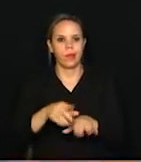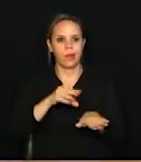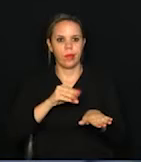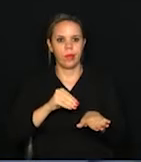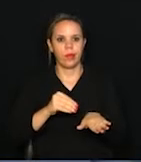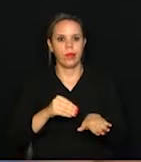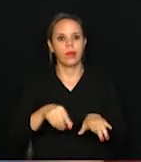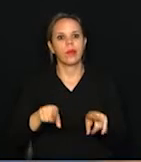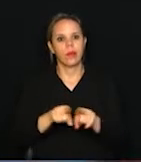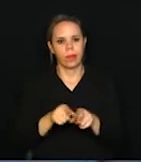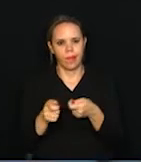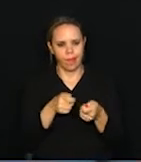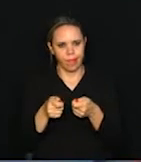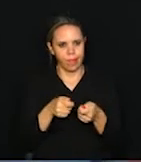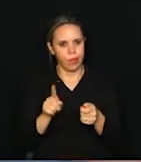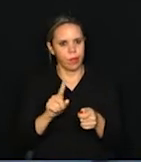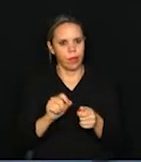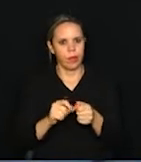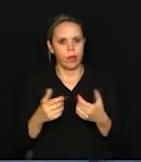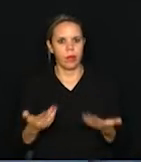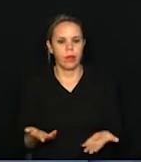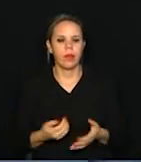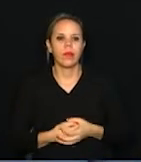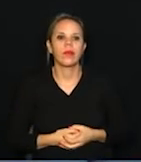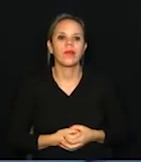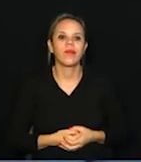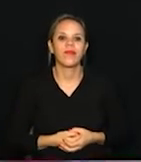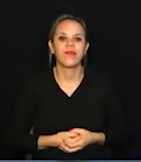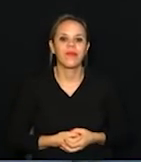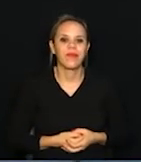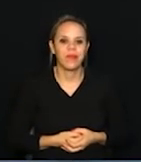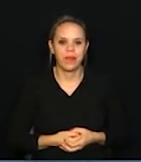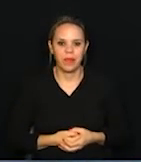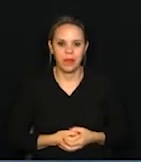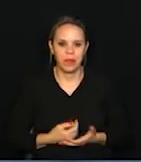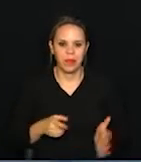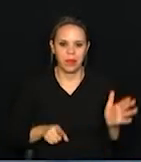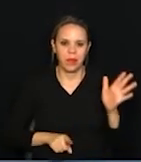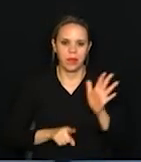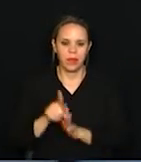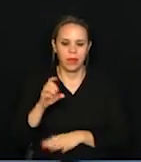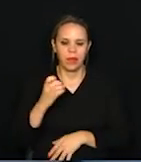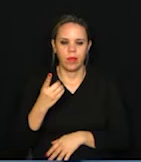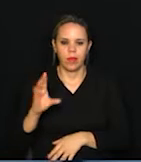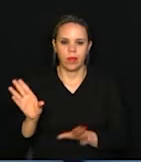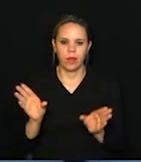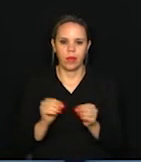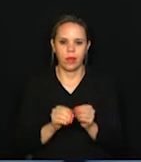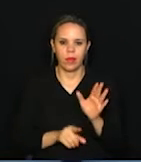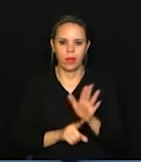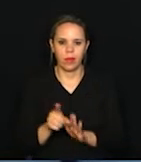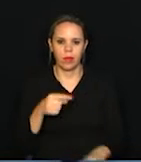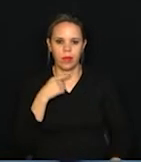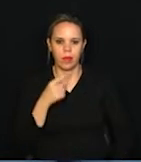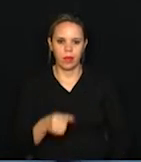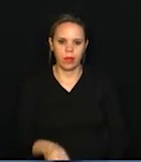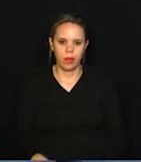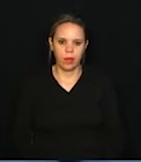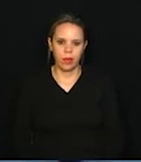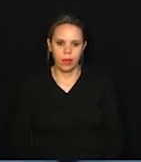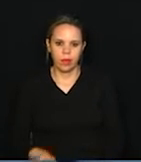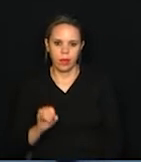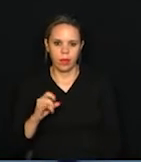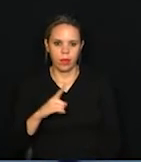me policiando para isso e não farei, mas queria perguntar aqui então, ainda que fechando aqui minha colocação, se